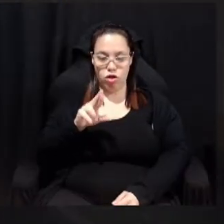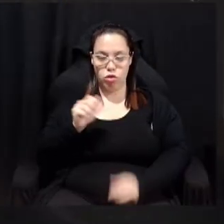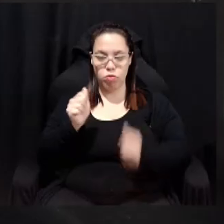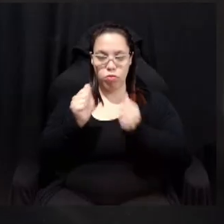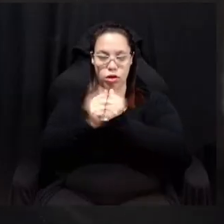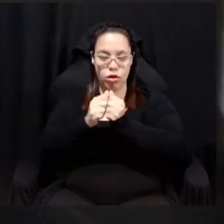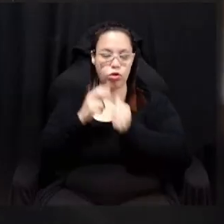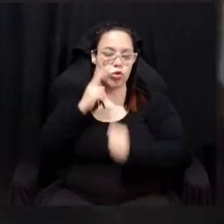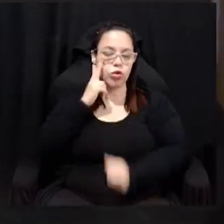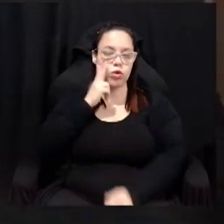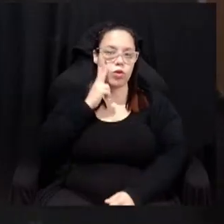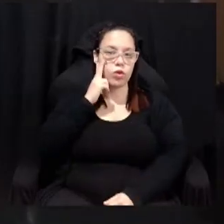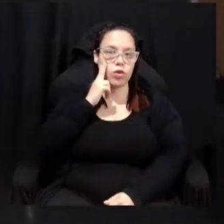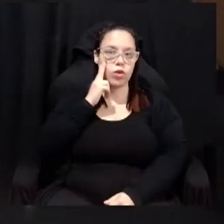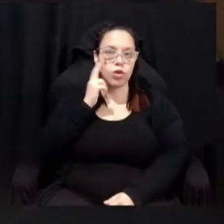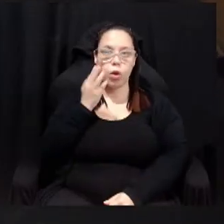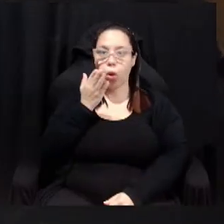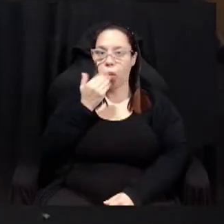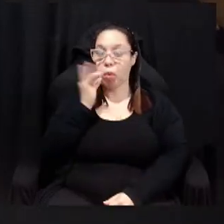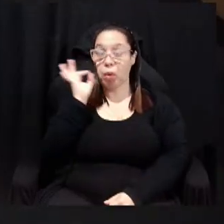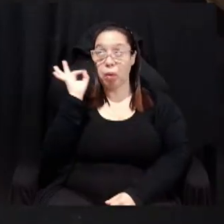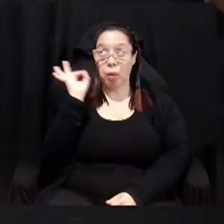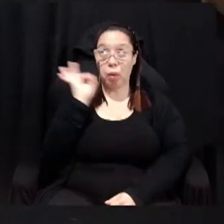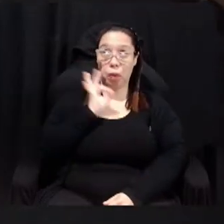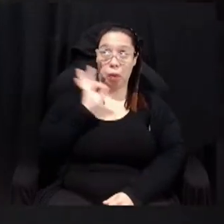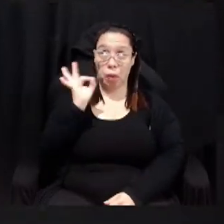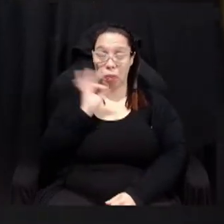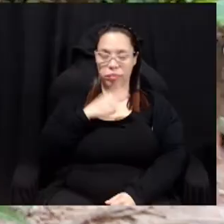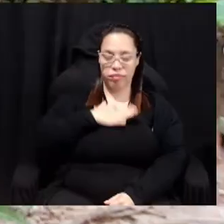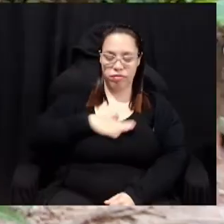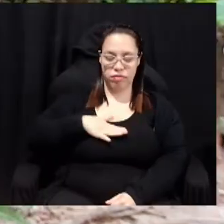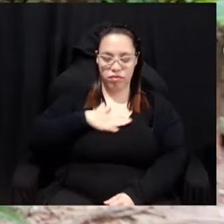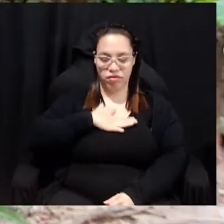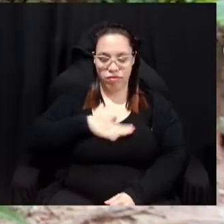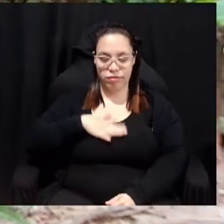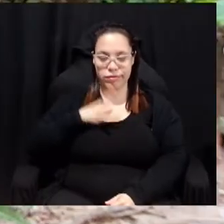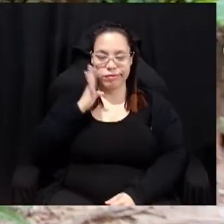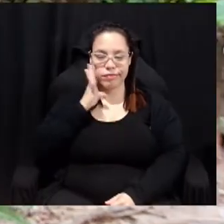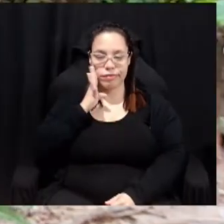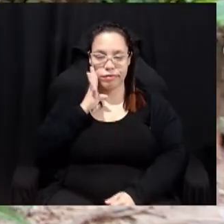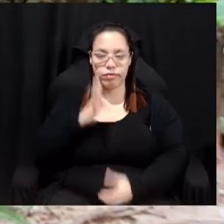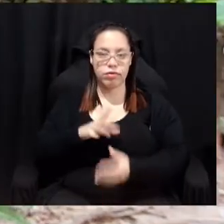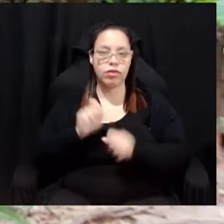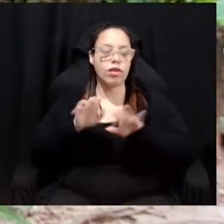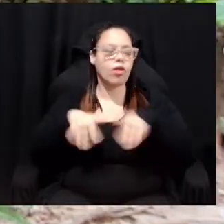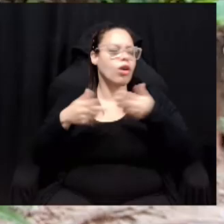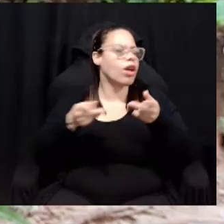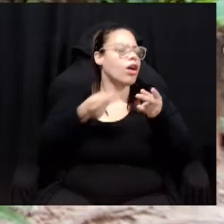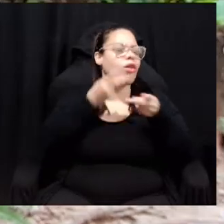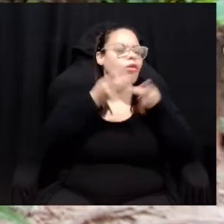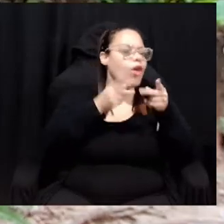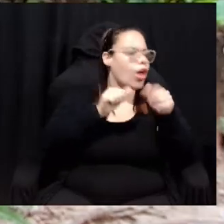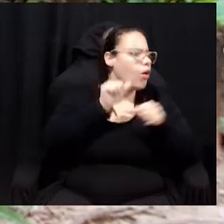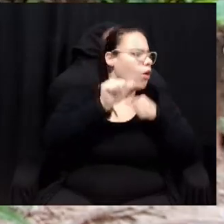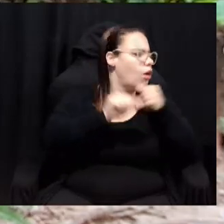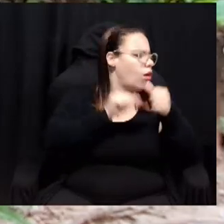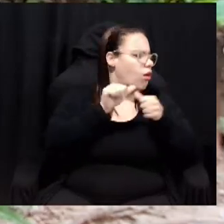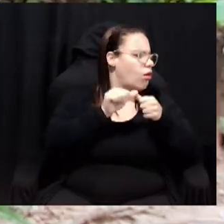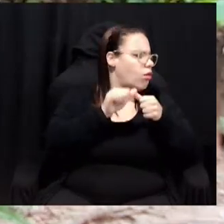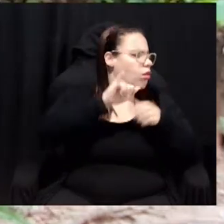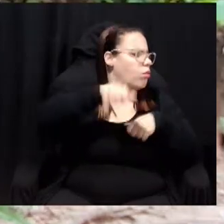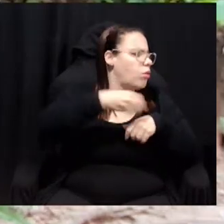repente comendo algo muito chique, foi uma coisa muito gostosa, uma coisa muito bacana. E quem foi que falou, vamos transformar isso em uma